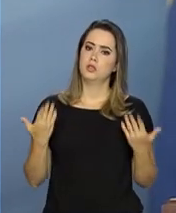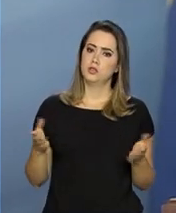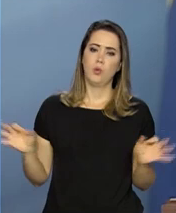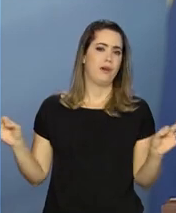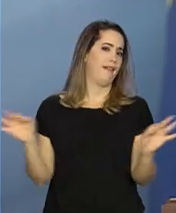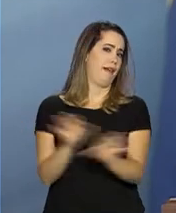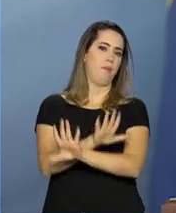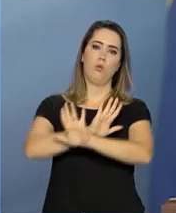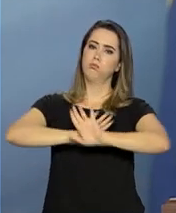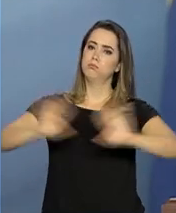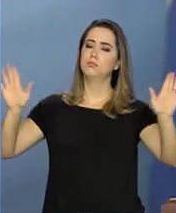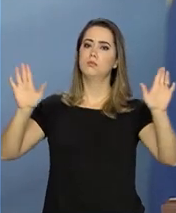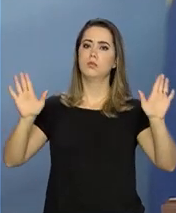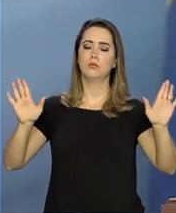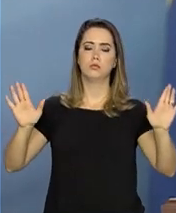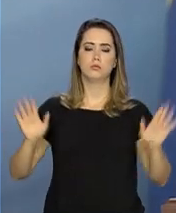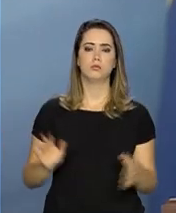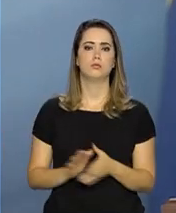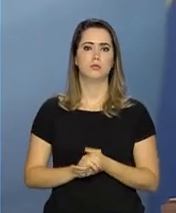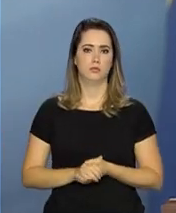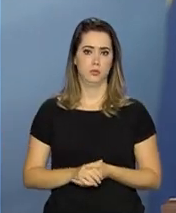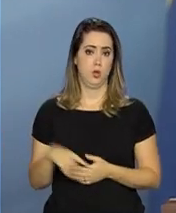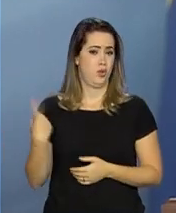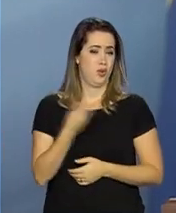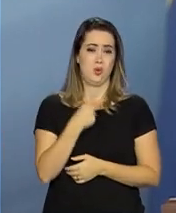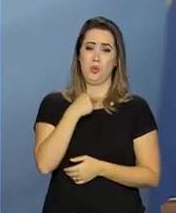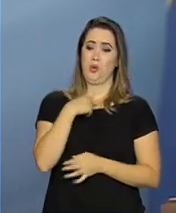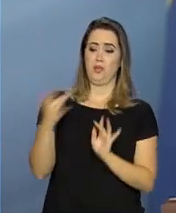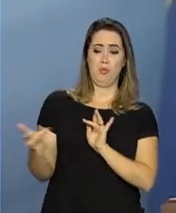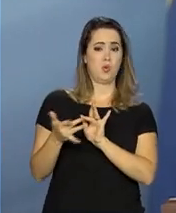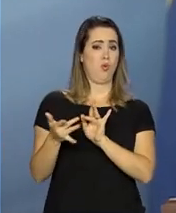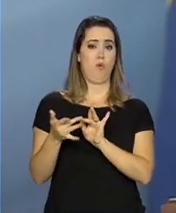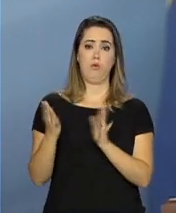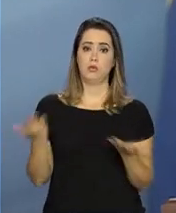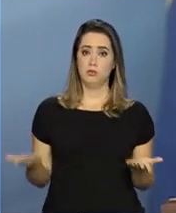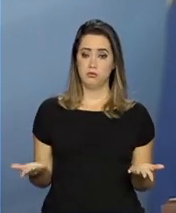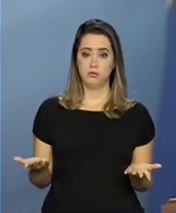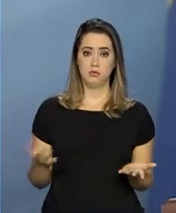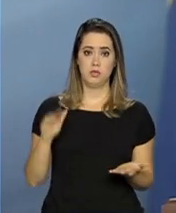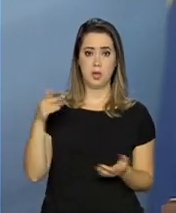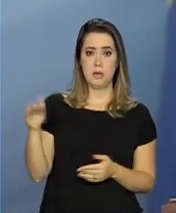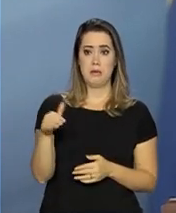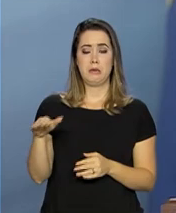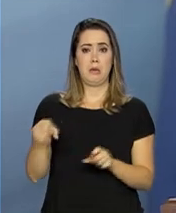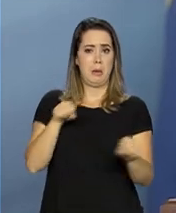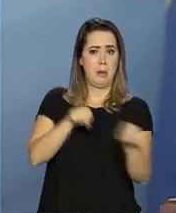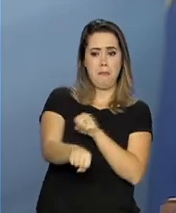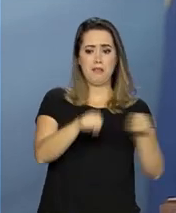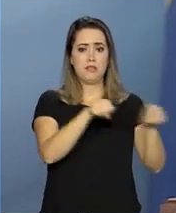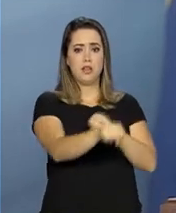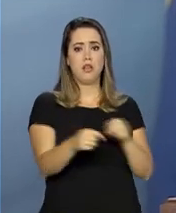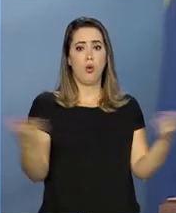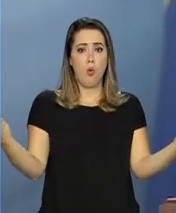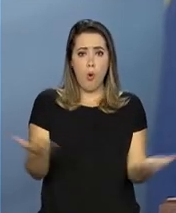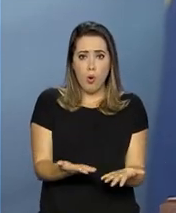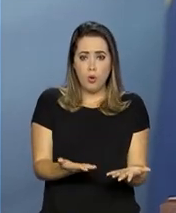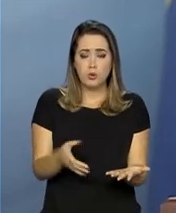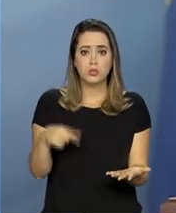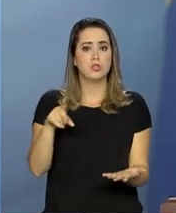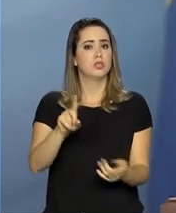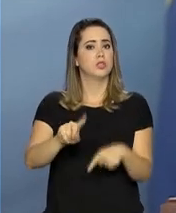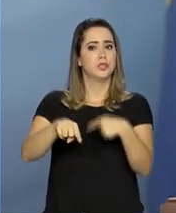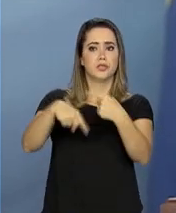chega, basta. Nós não vamos aceitar que matem nosso presente,